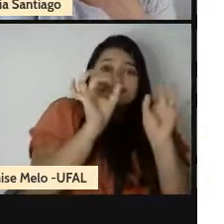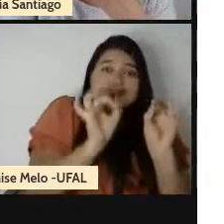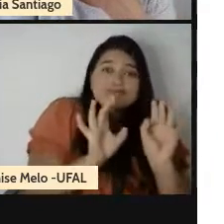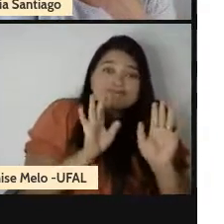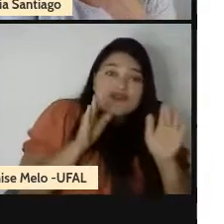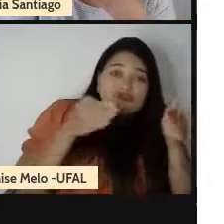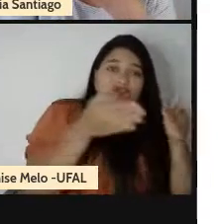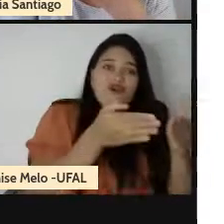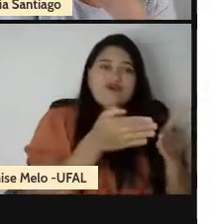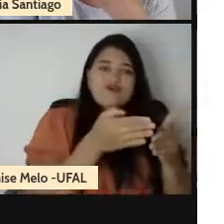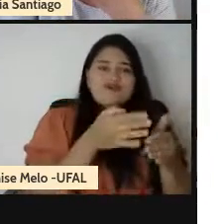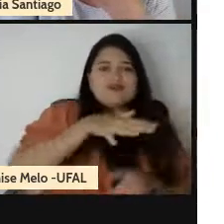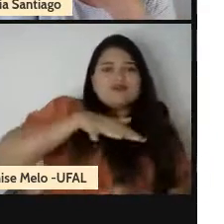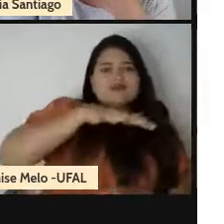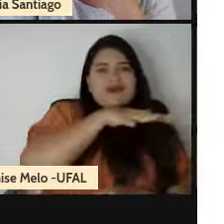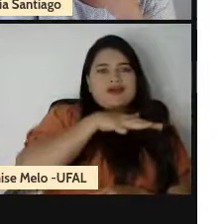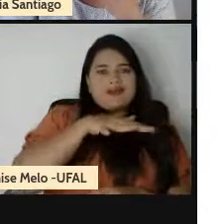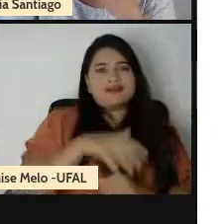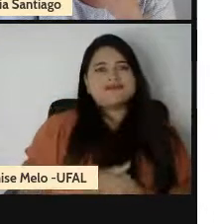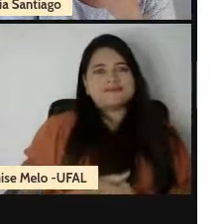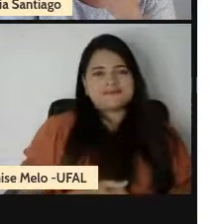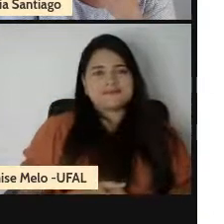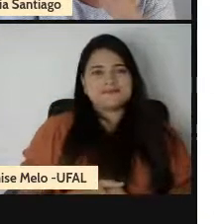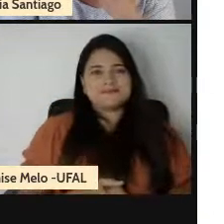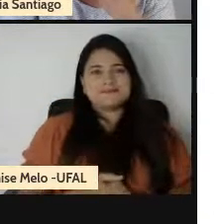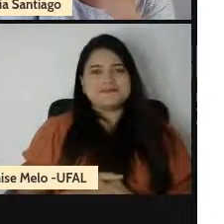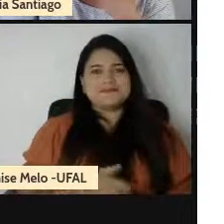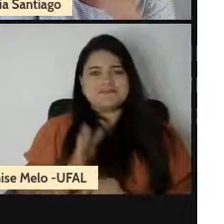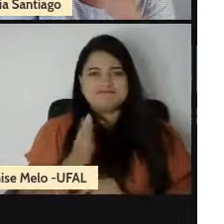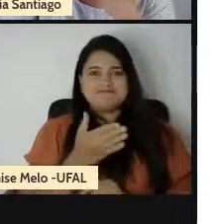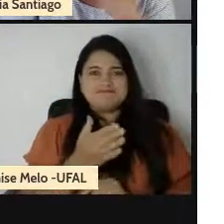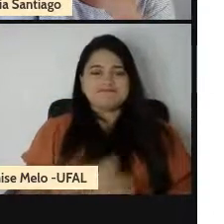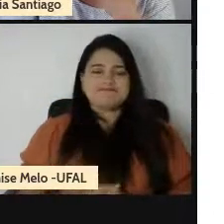humana. Pode passar, por favor?